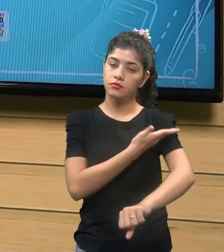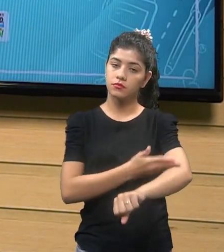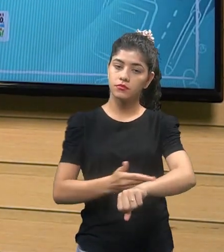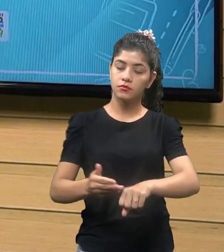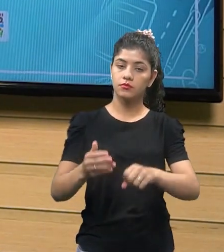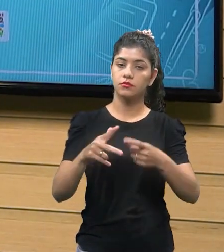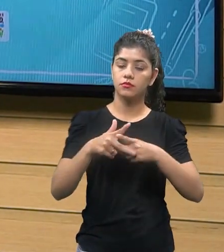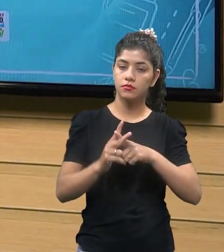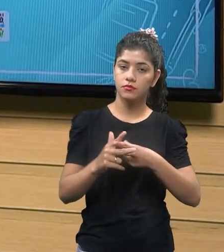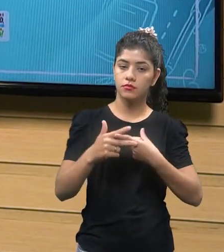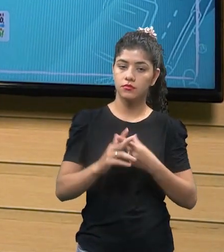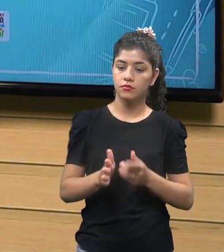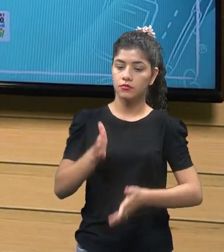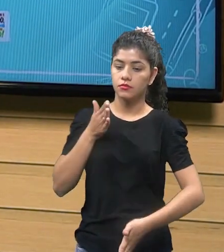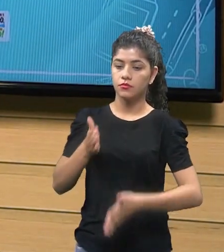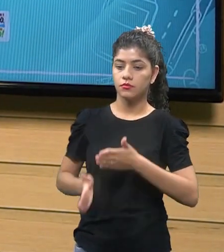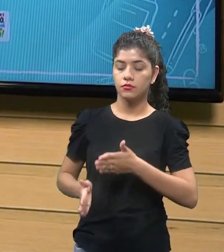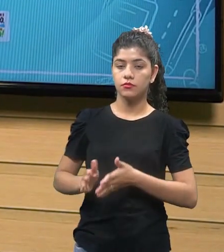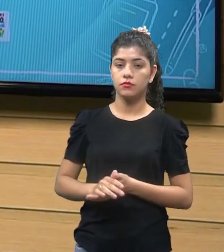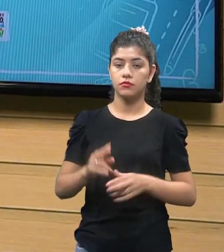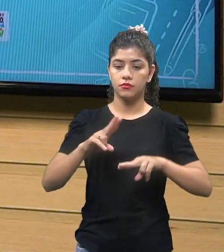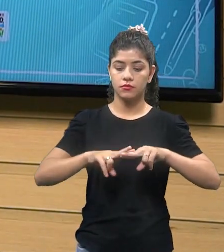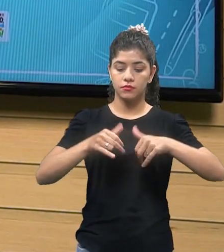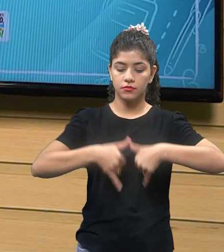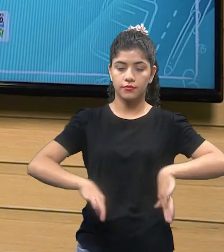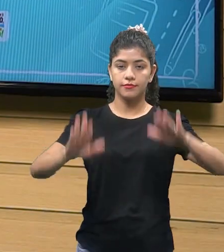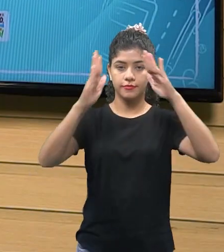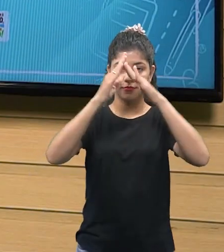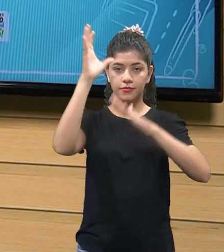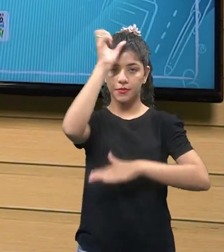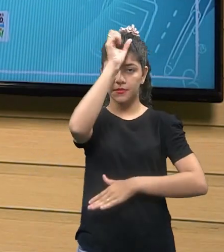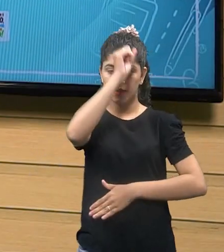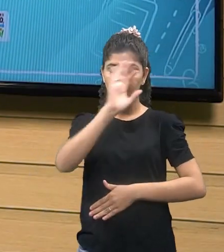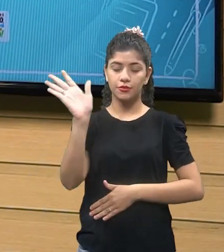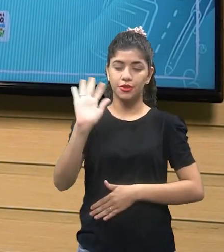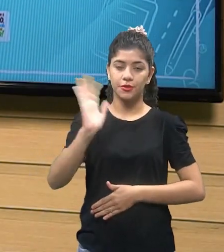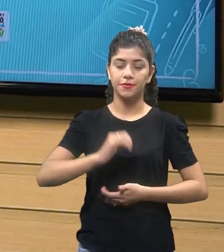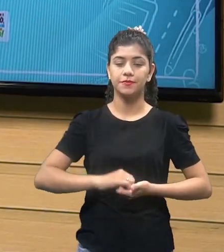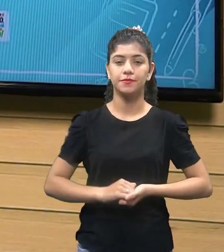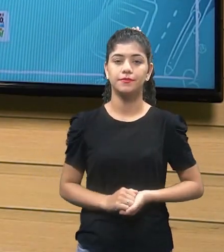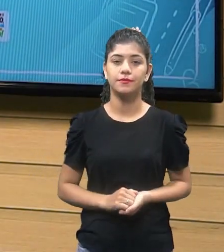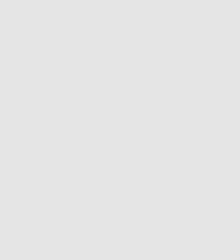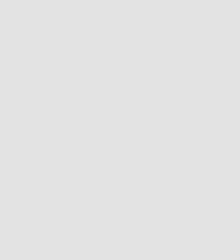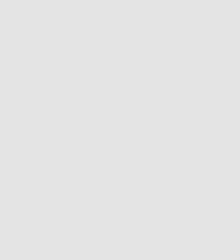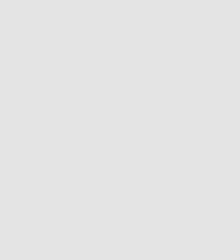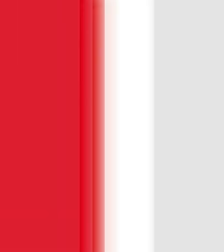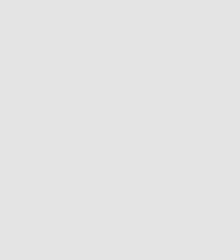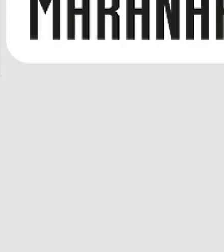robótica educacional, tá? #fica em casa aprendendo. E até a próxima aula.